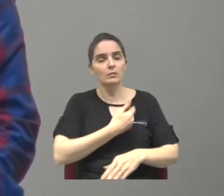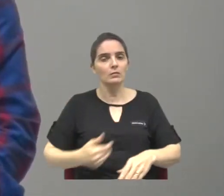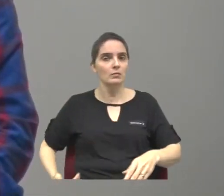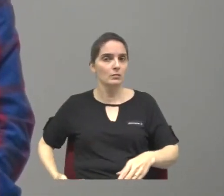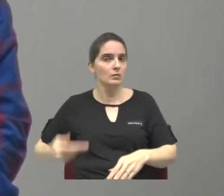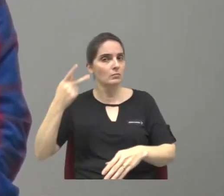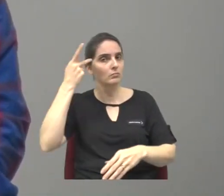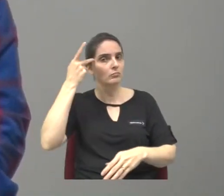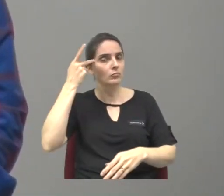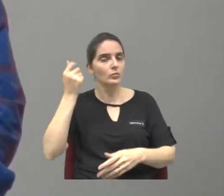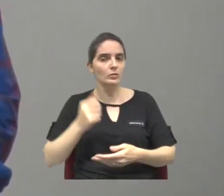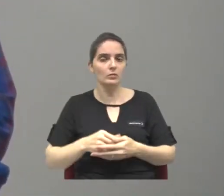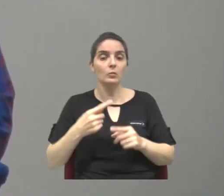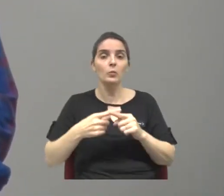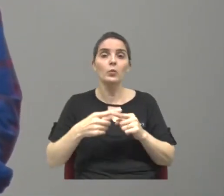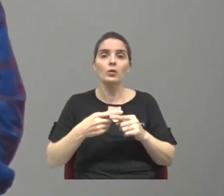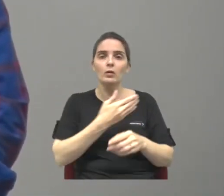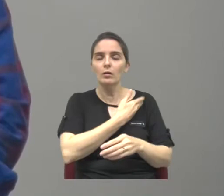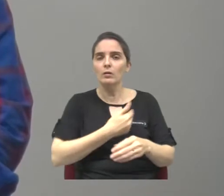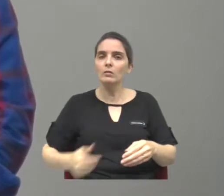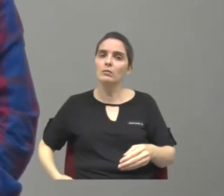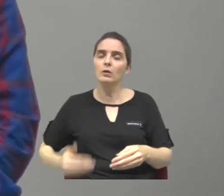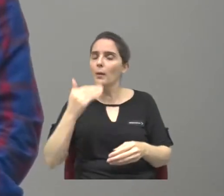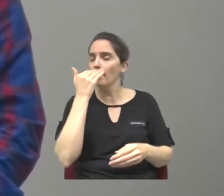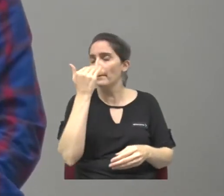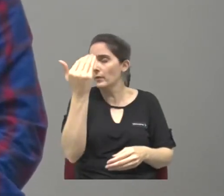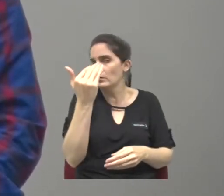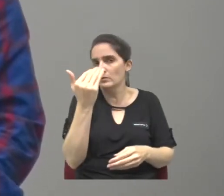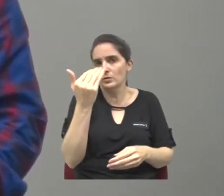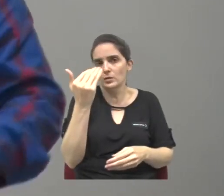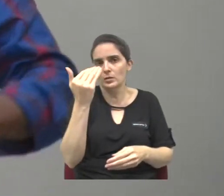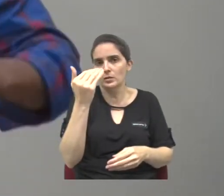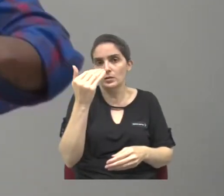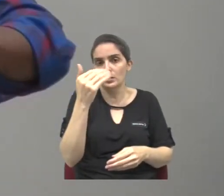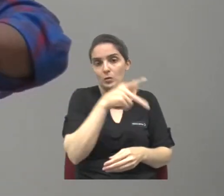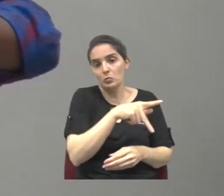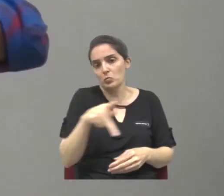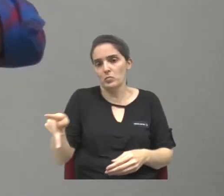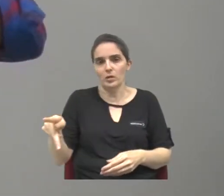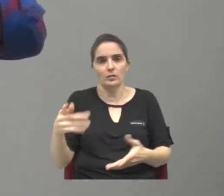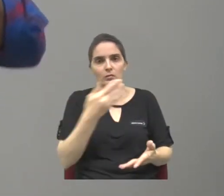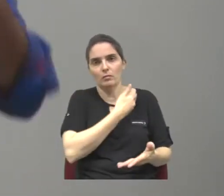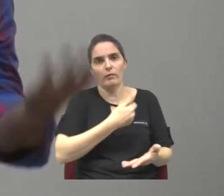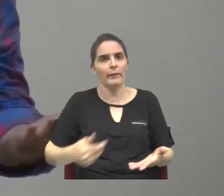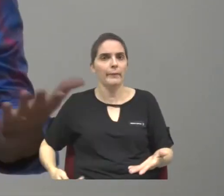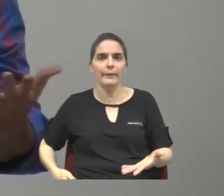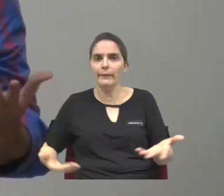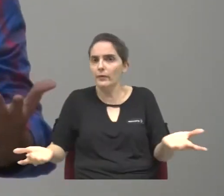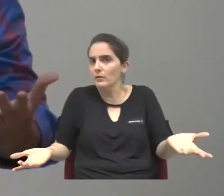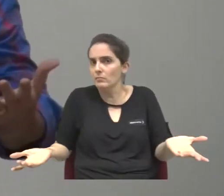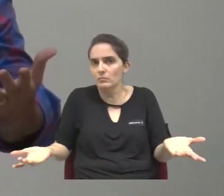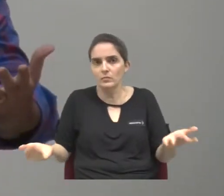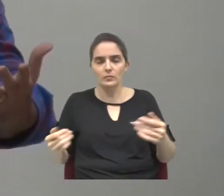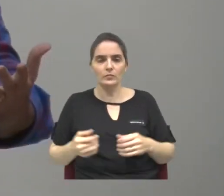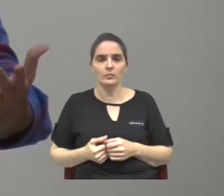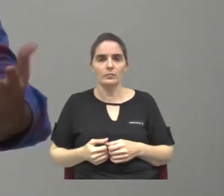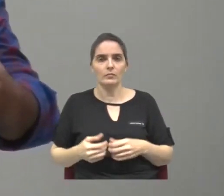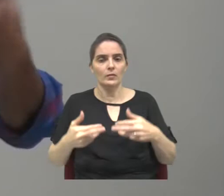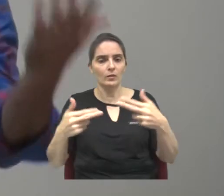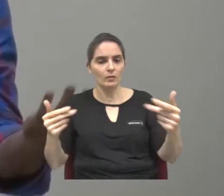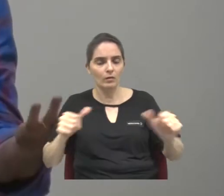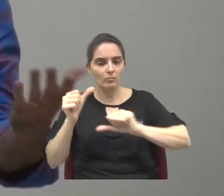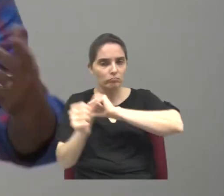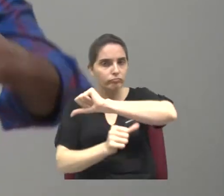governador cobre da instância superior do presidente da república estamos passando por diversas transformações no país